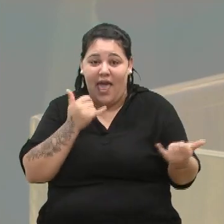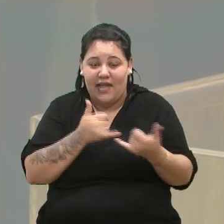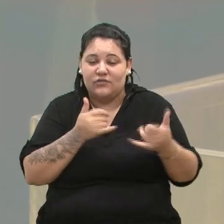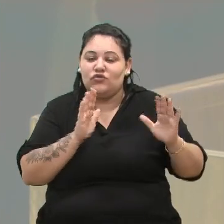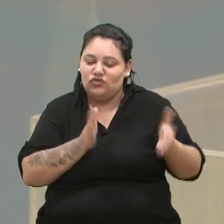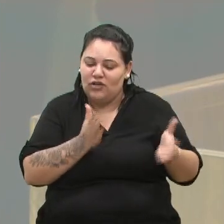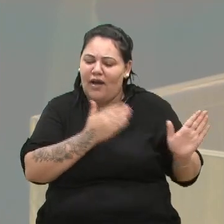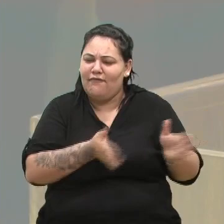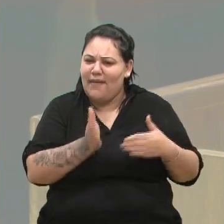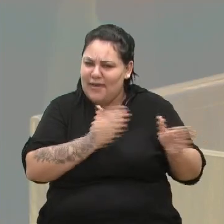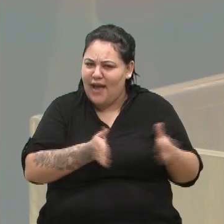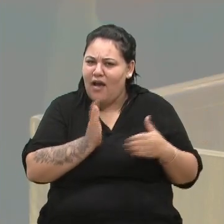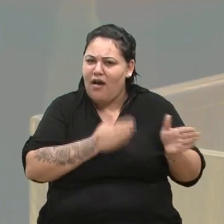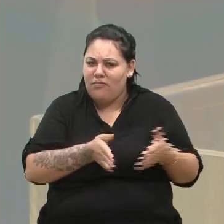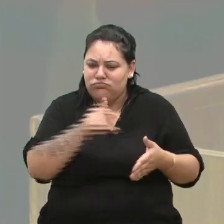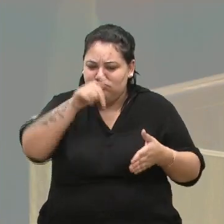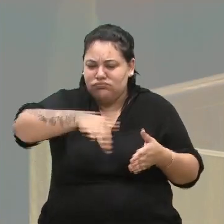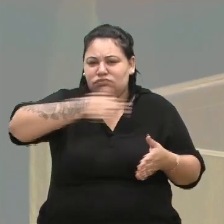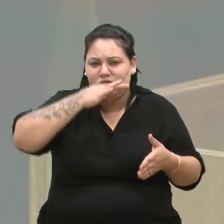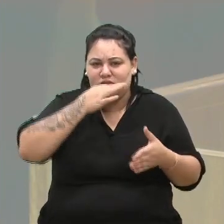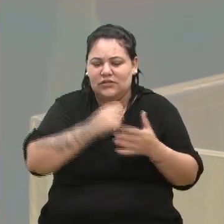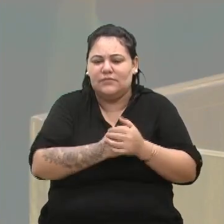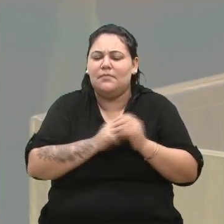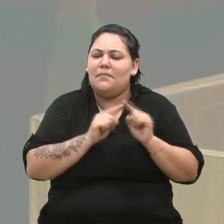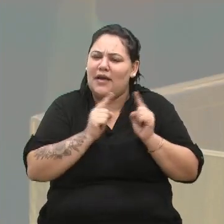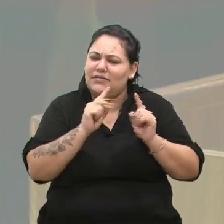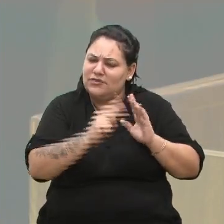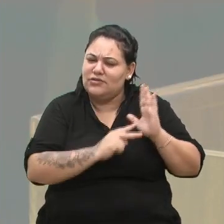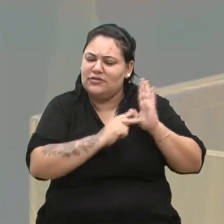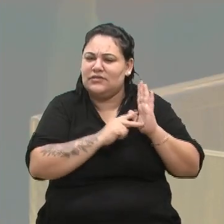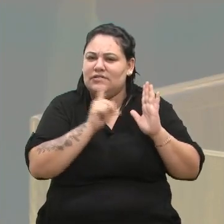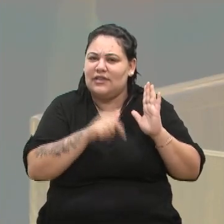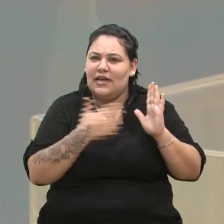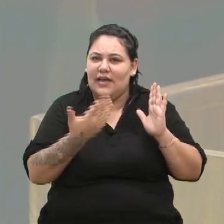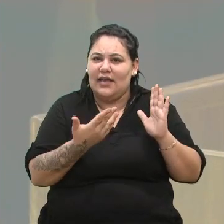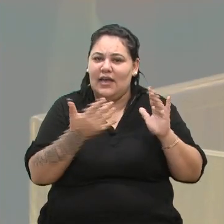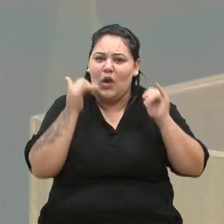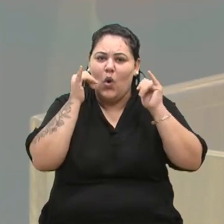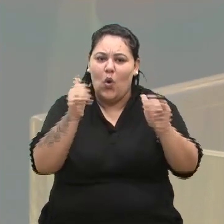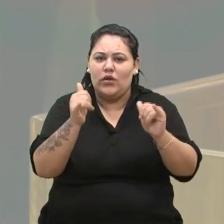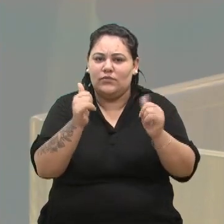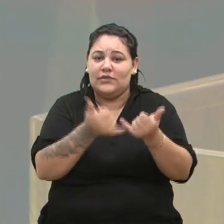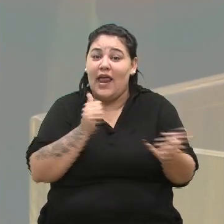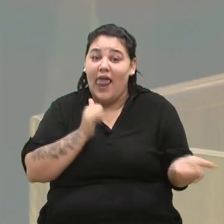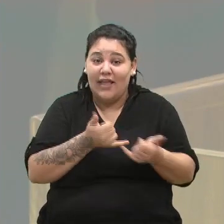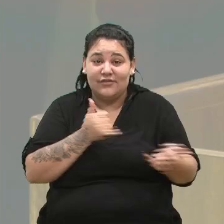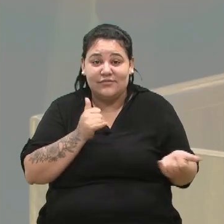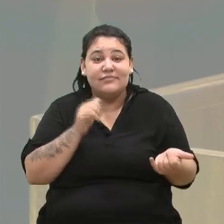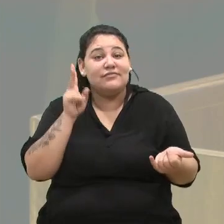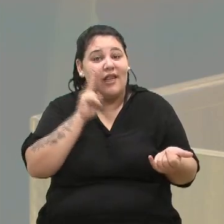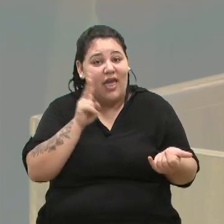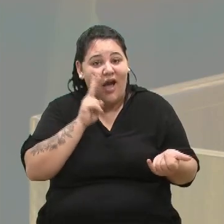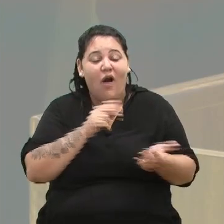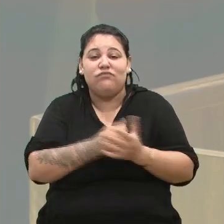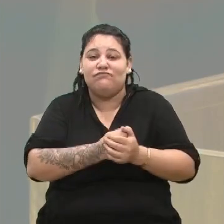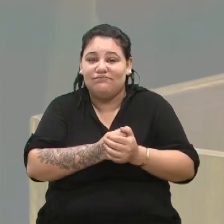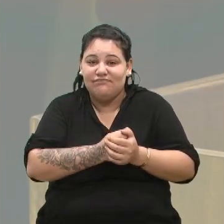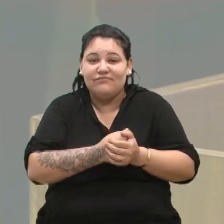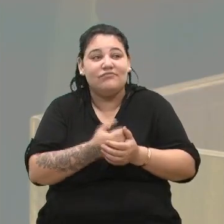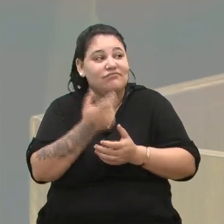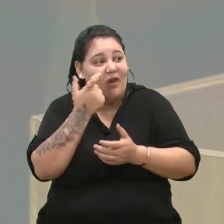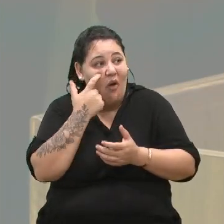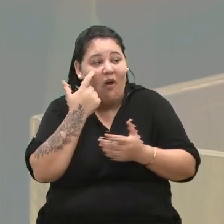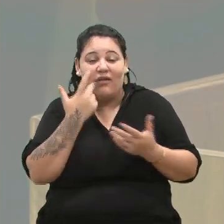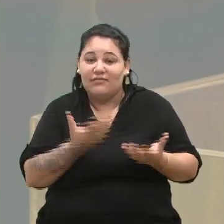Caxias do Sul. Mas o que me chama bem a atenção é ônibus elétrico. Olha só que quanto nós